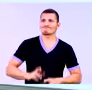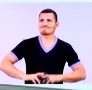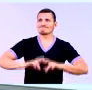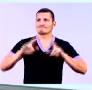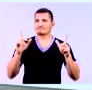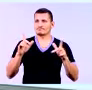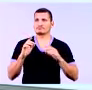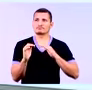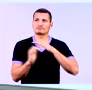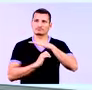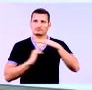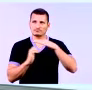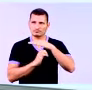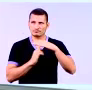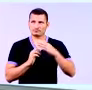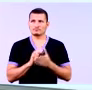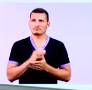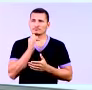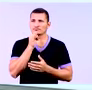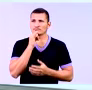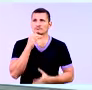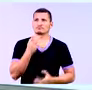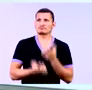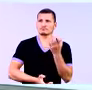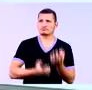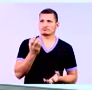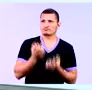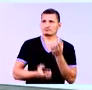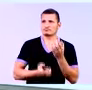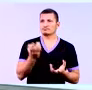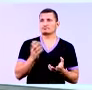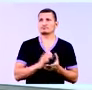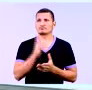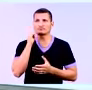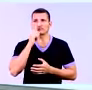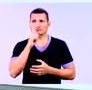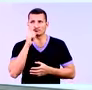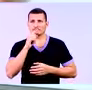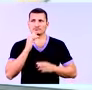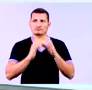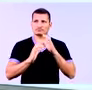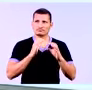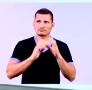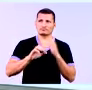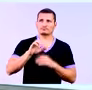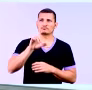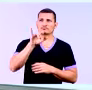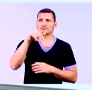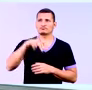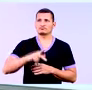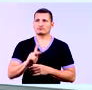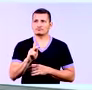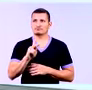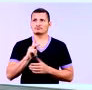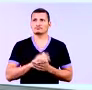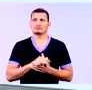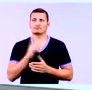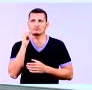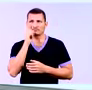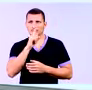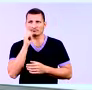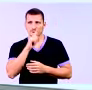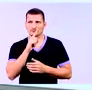normal da empresa. Né? Por exemplo, um incêndio, uma falha de comunicação, do link de comunicação, uma falha